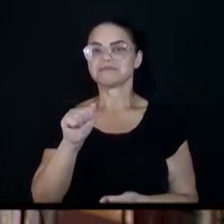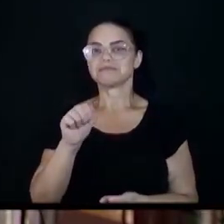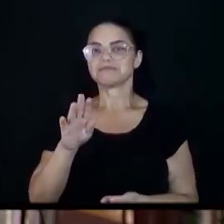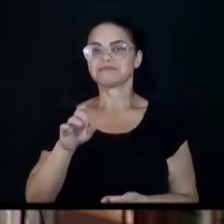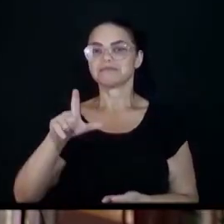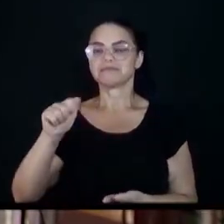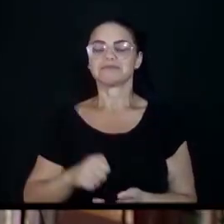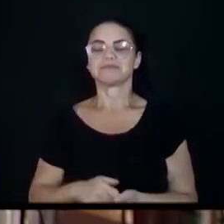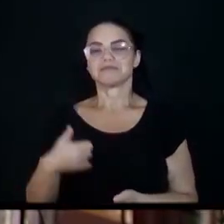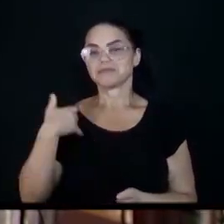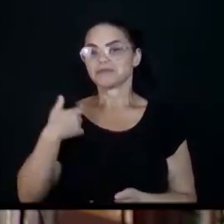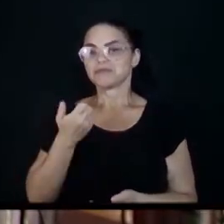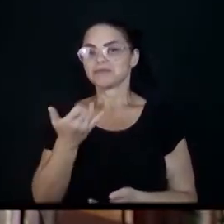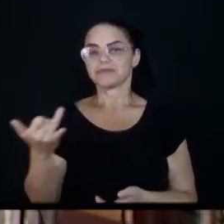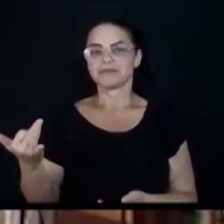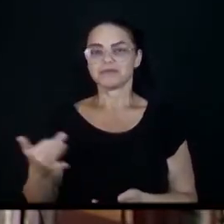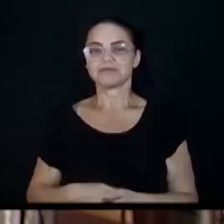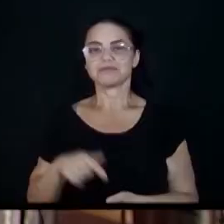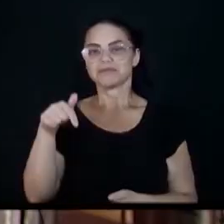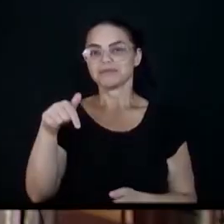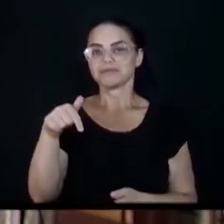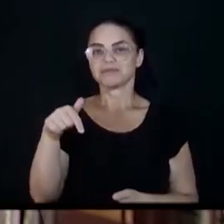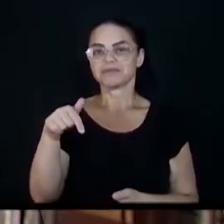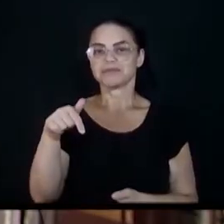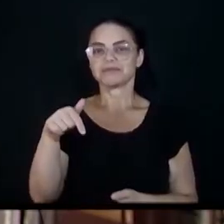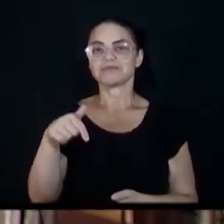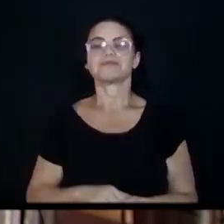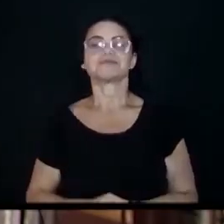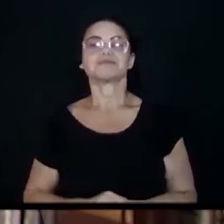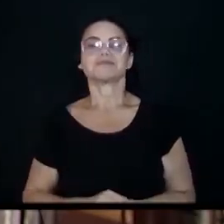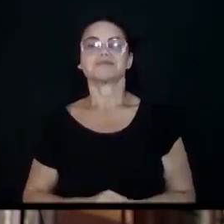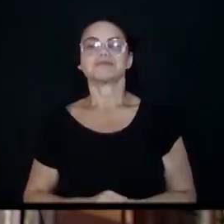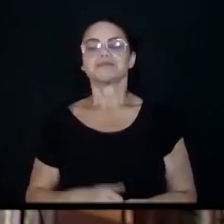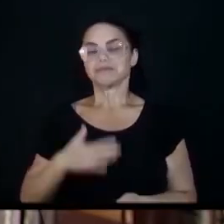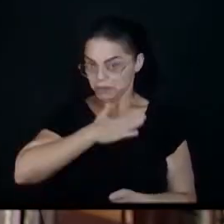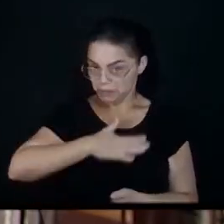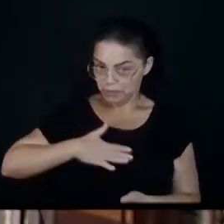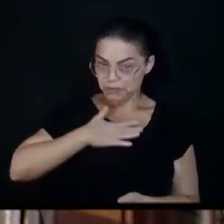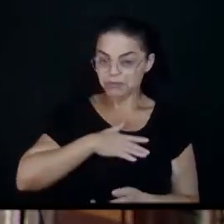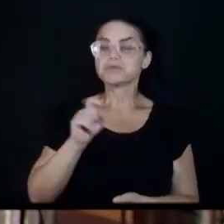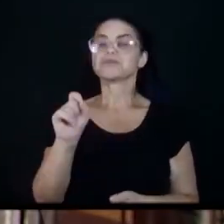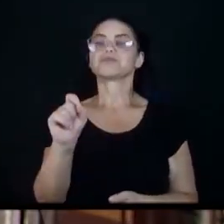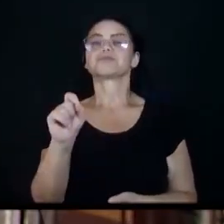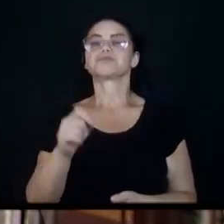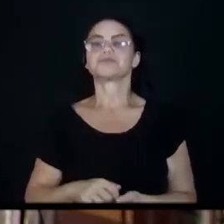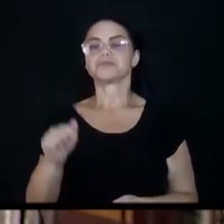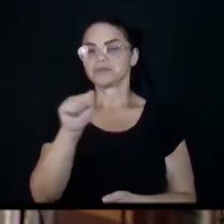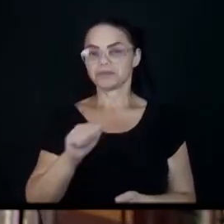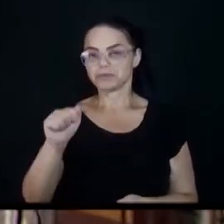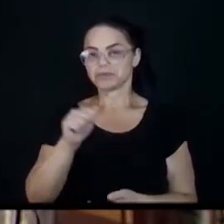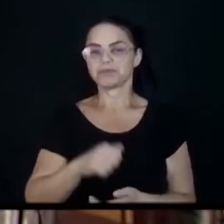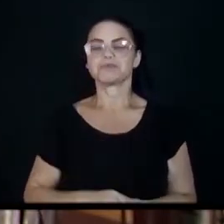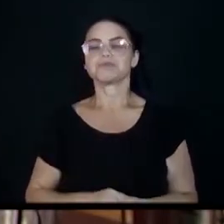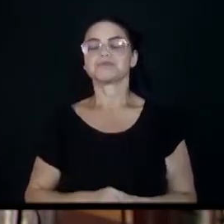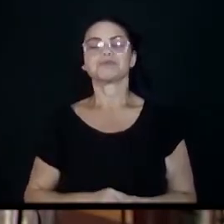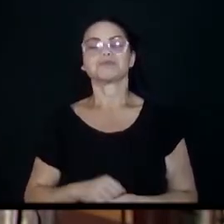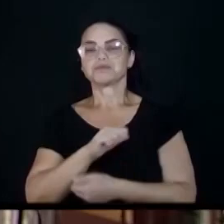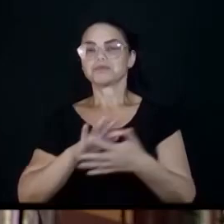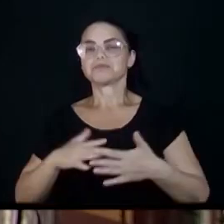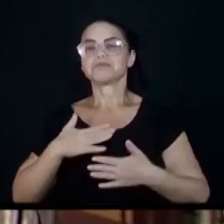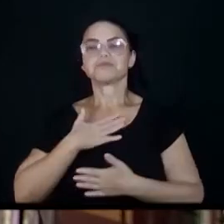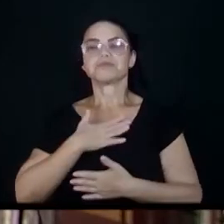Isabelle? 7. Você gosta do que aqui na associação? Qual atividade que você mais